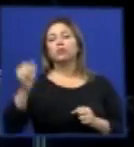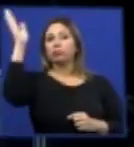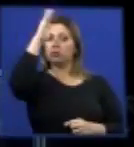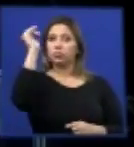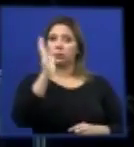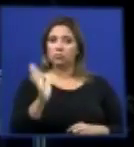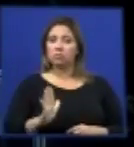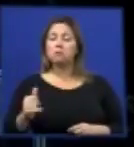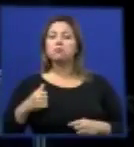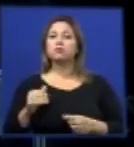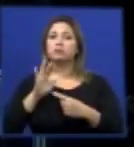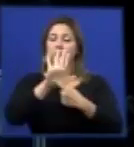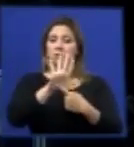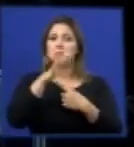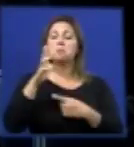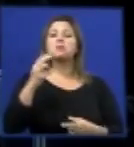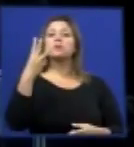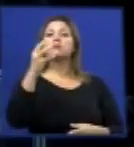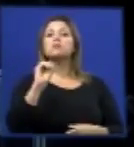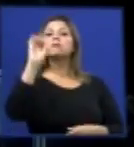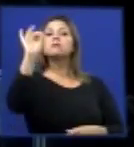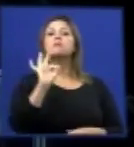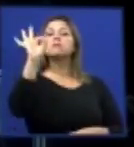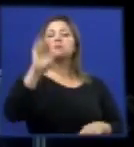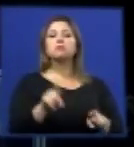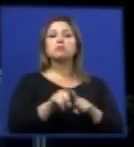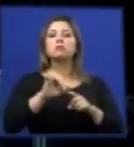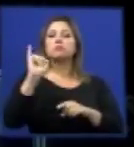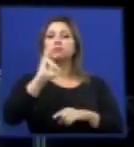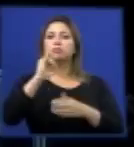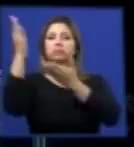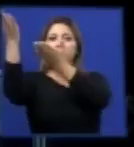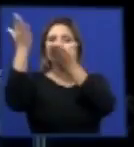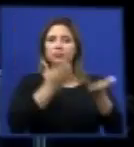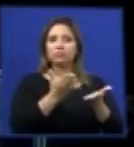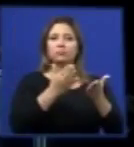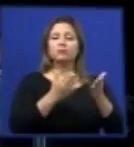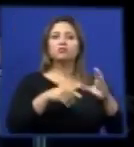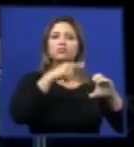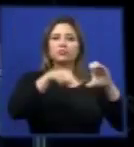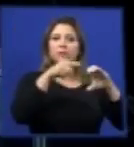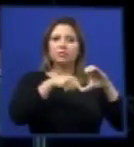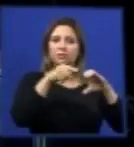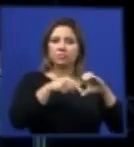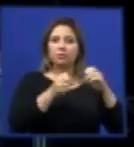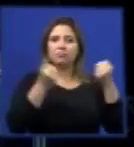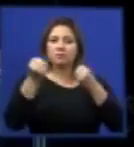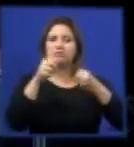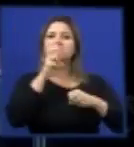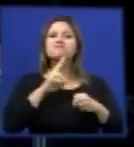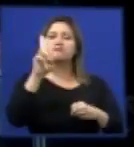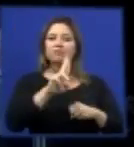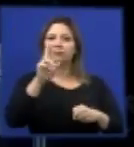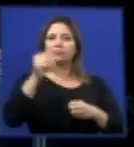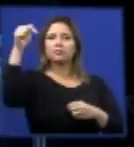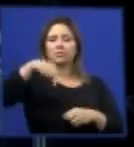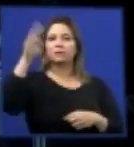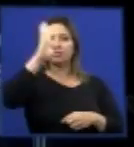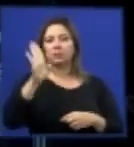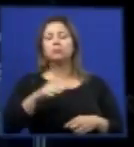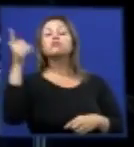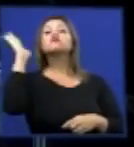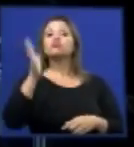hoje representa 30% da importação de pneus em todo o mundo o Brasil já chegou a importar